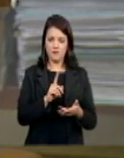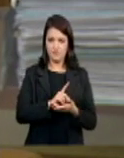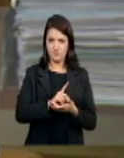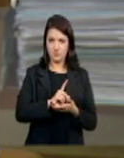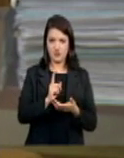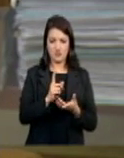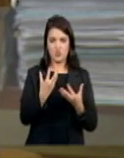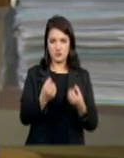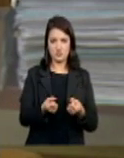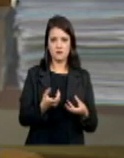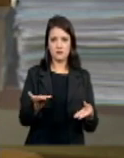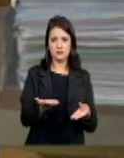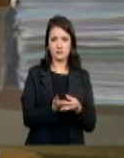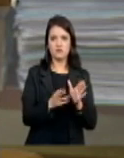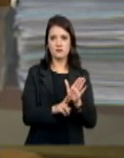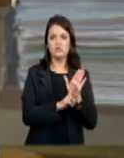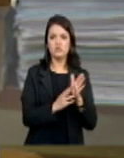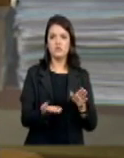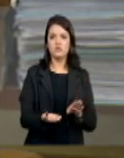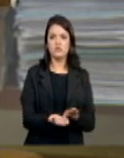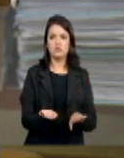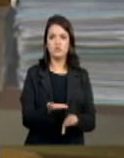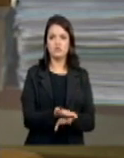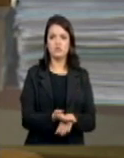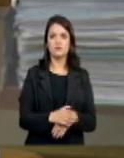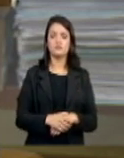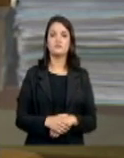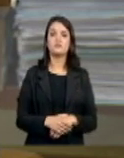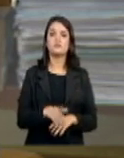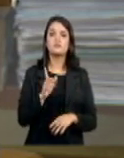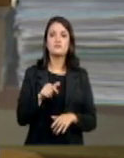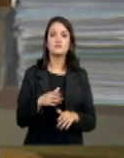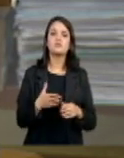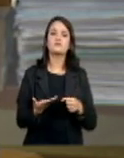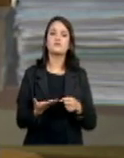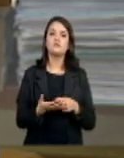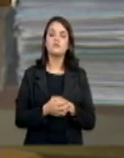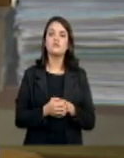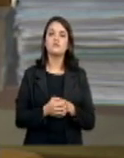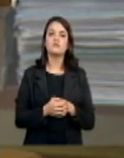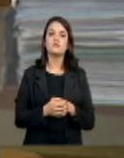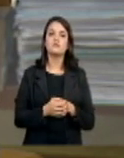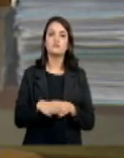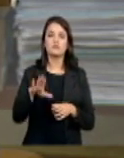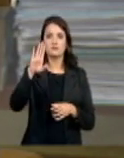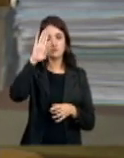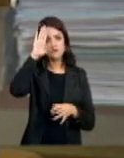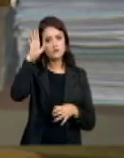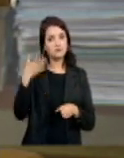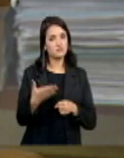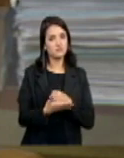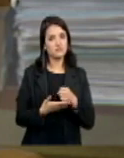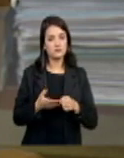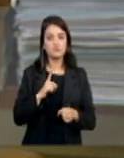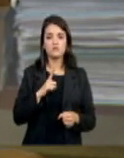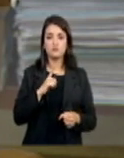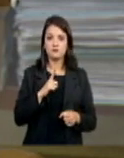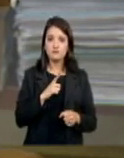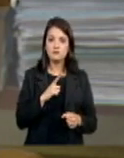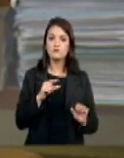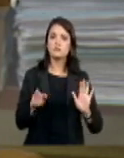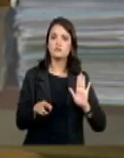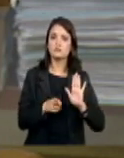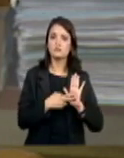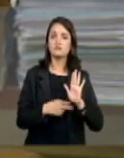e esse foi na verdade o fundamento é evocado pela corte para reconhecer a plena legitimidade